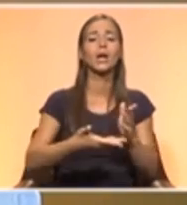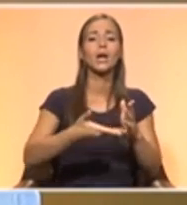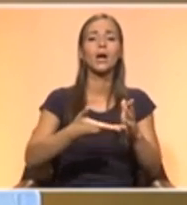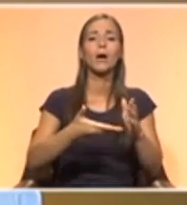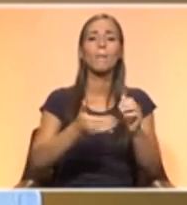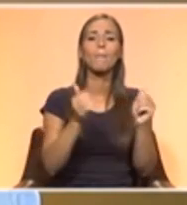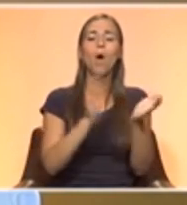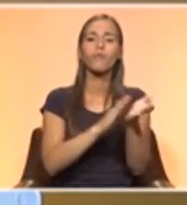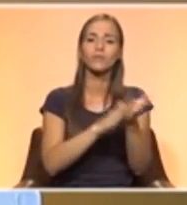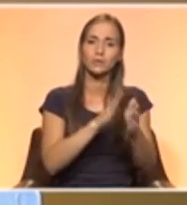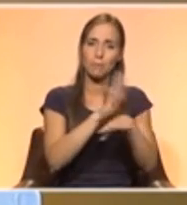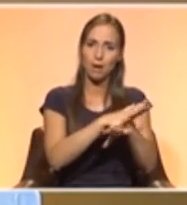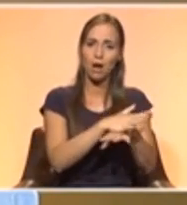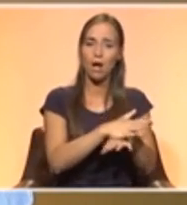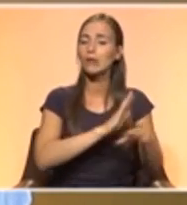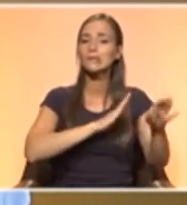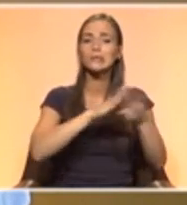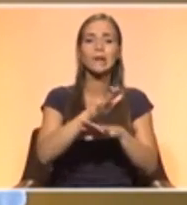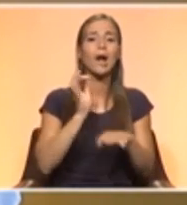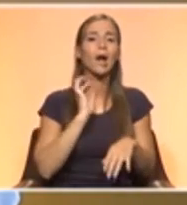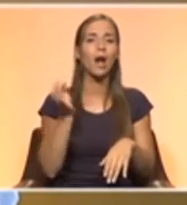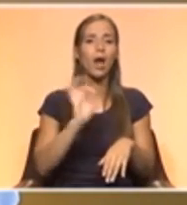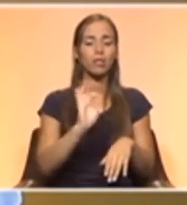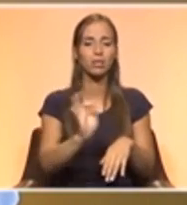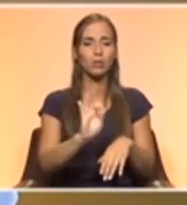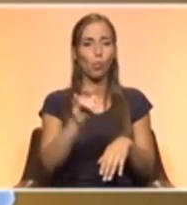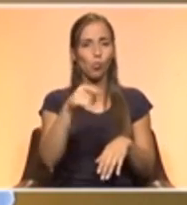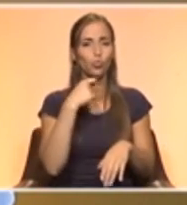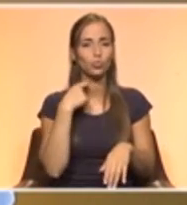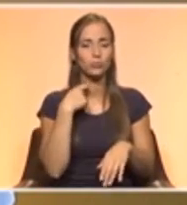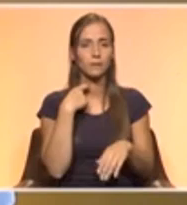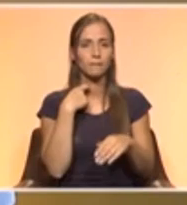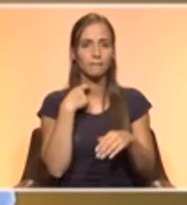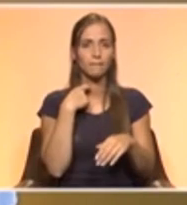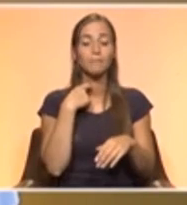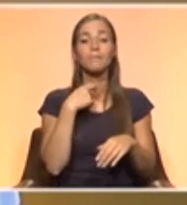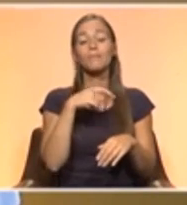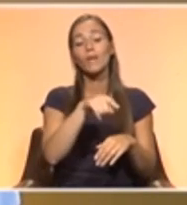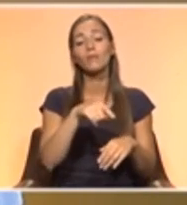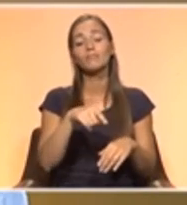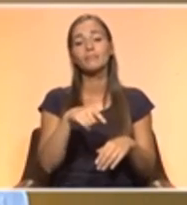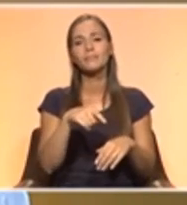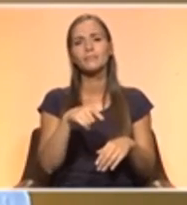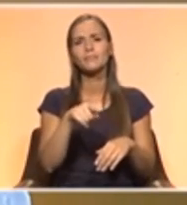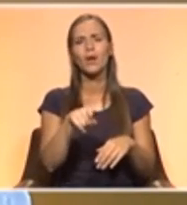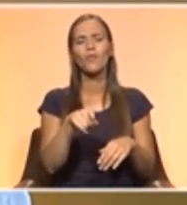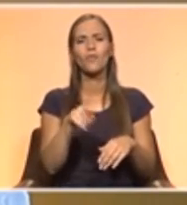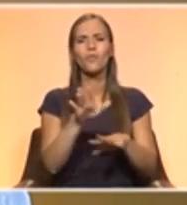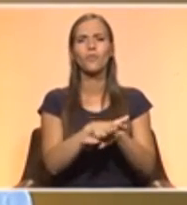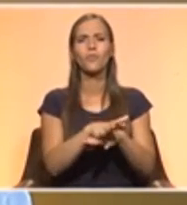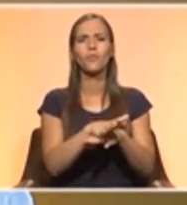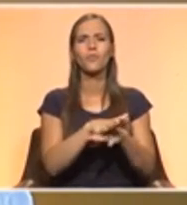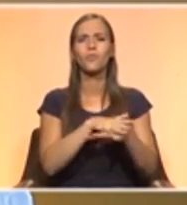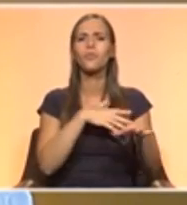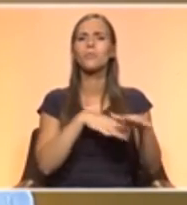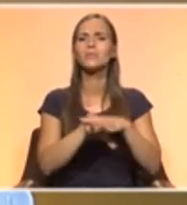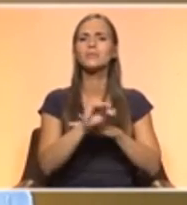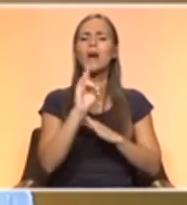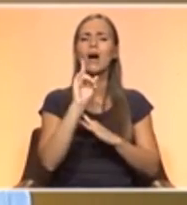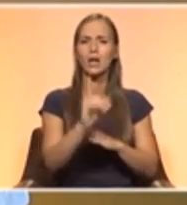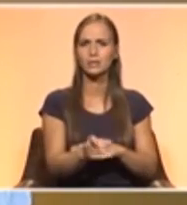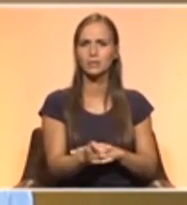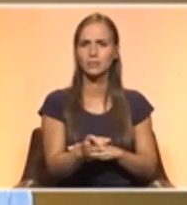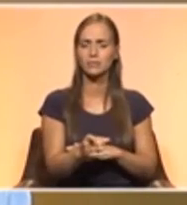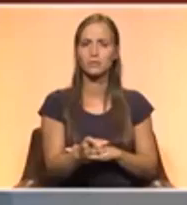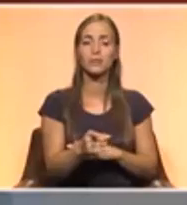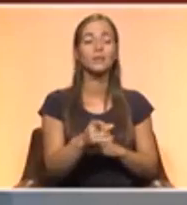tem acesso totalmente gratuito a esse curso portanto no fundo é nosso contributo para quem tiver nessa condição Que tipo de Formação é essa que tão a pessoas que sejam nessas circunstâncias no fundo é